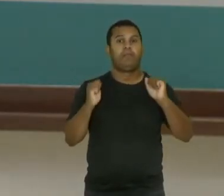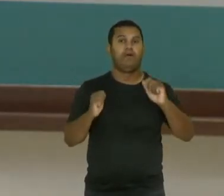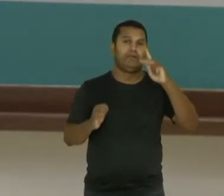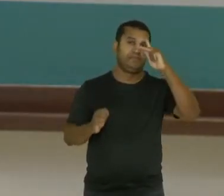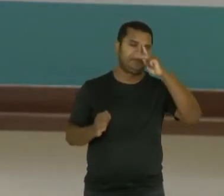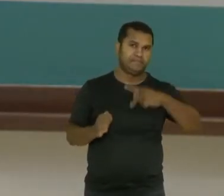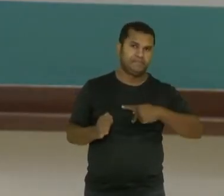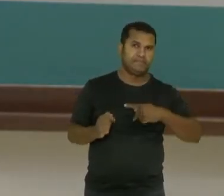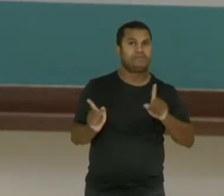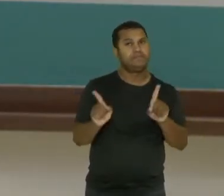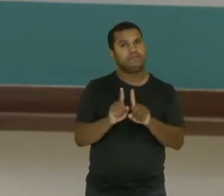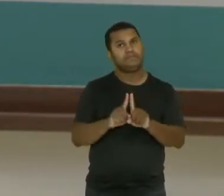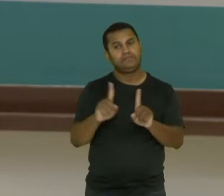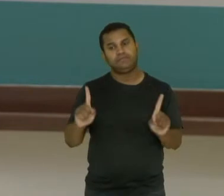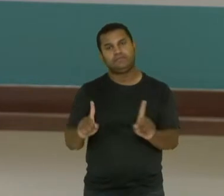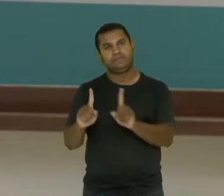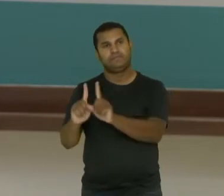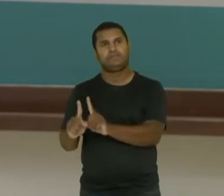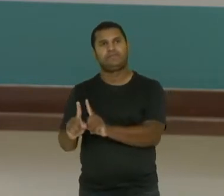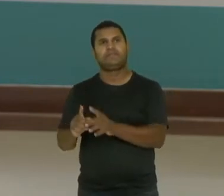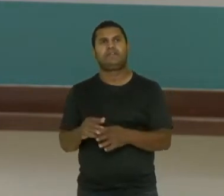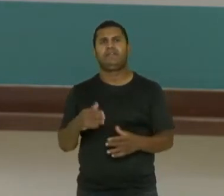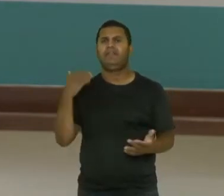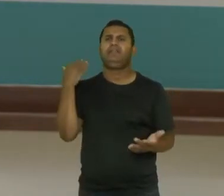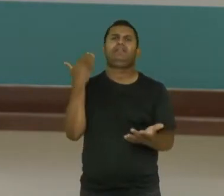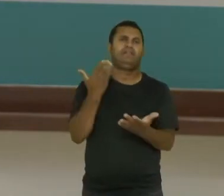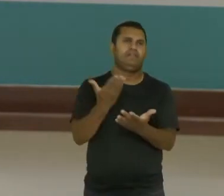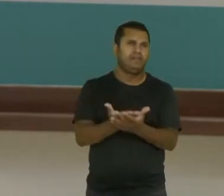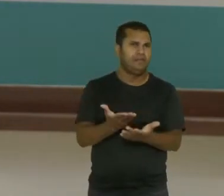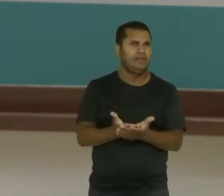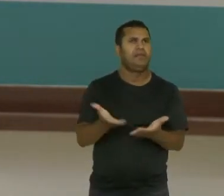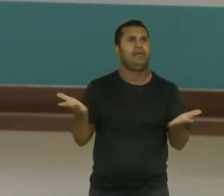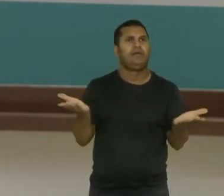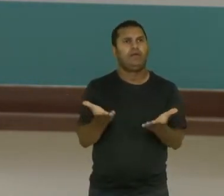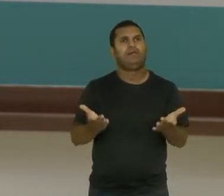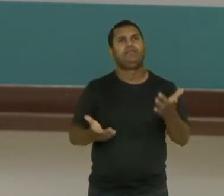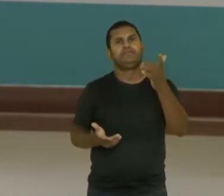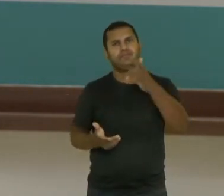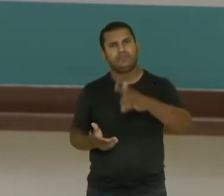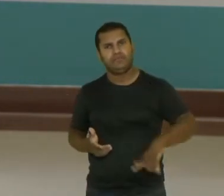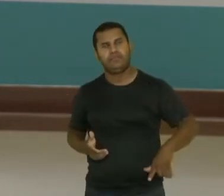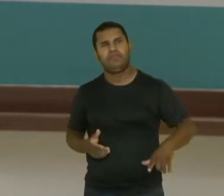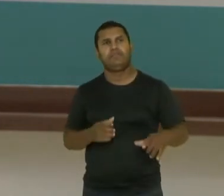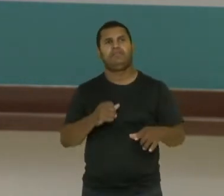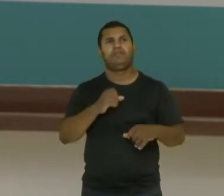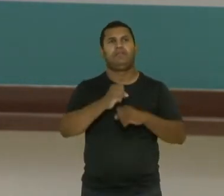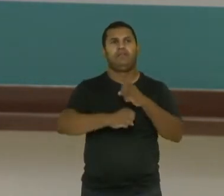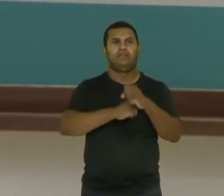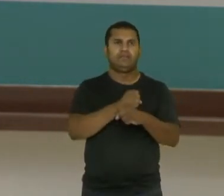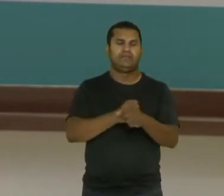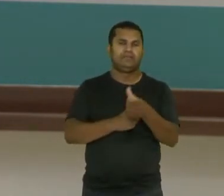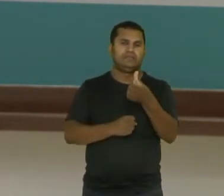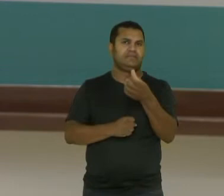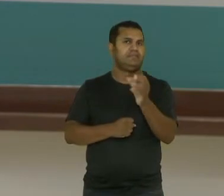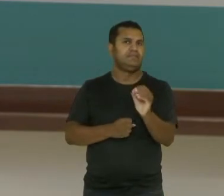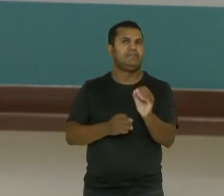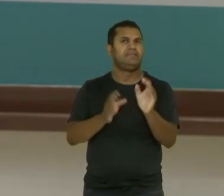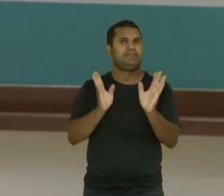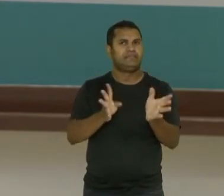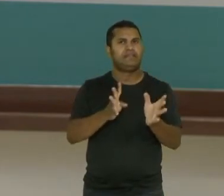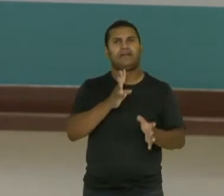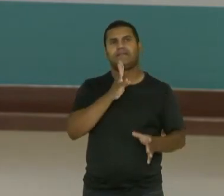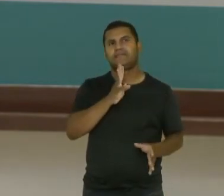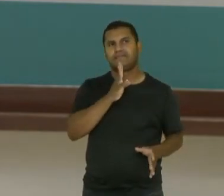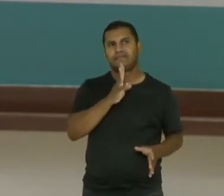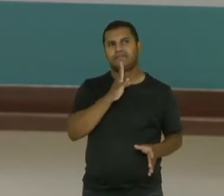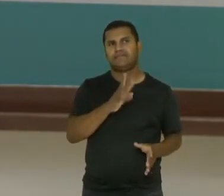nós conhecemos com a regravação do Mambo No. 5, e que hoje em dia é um ritmo que nós já não conhecemos tanto, não